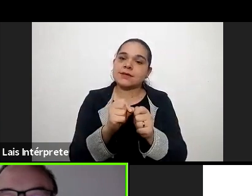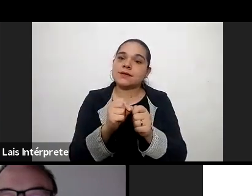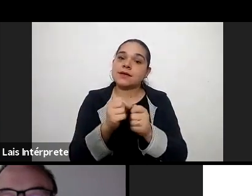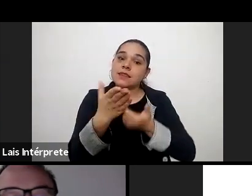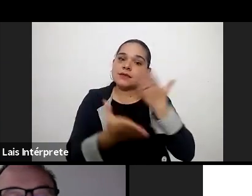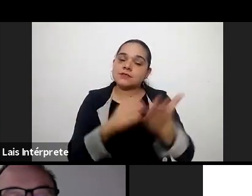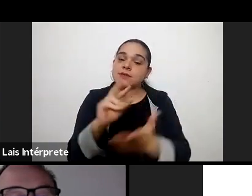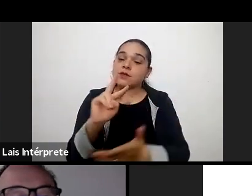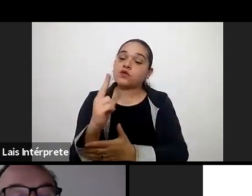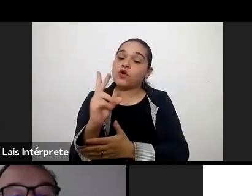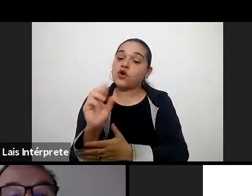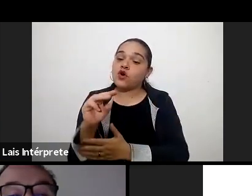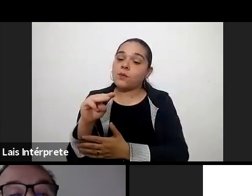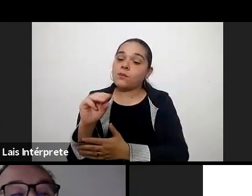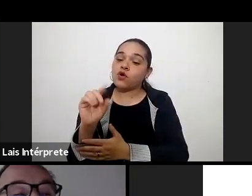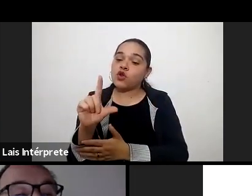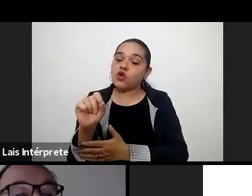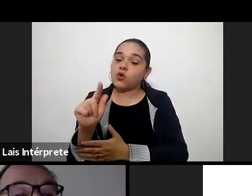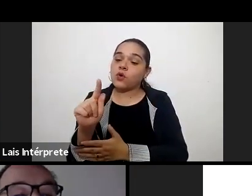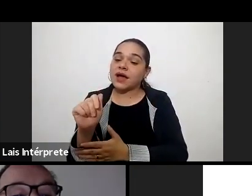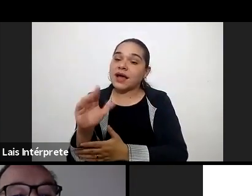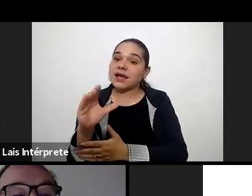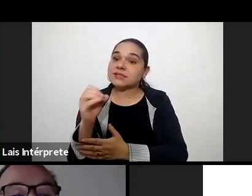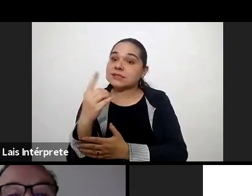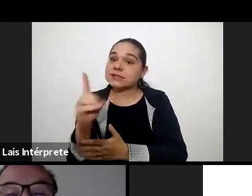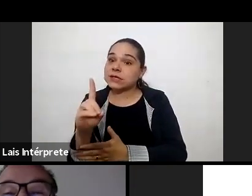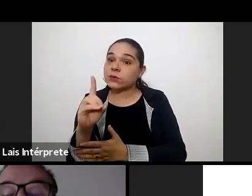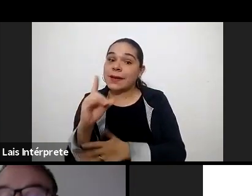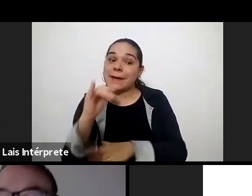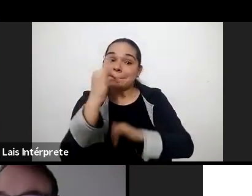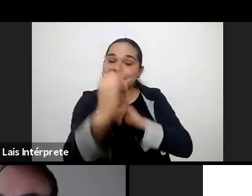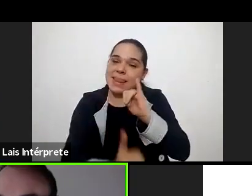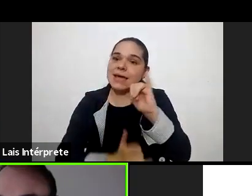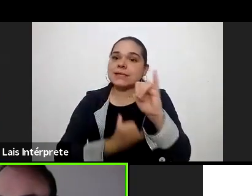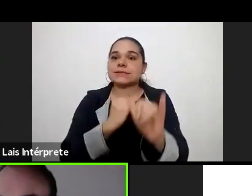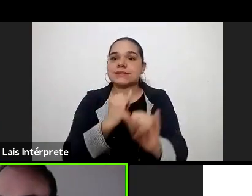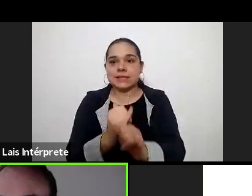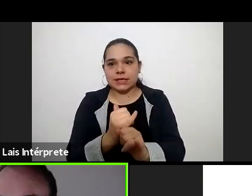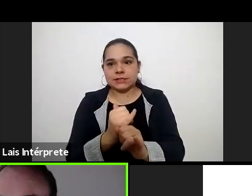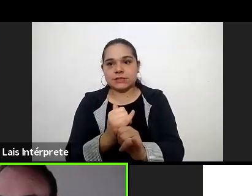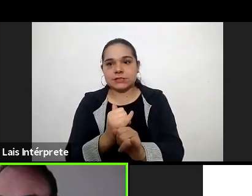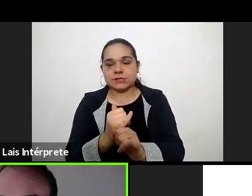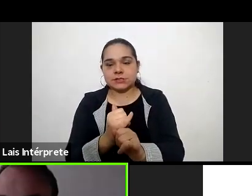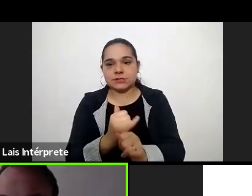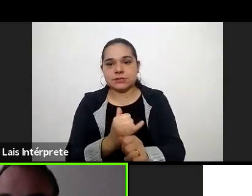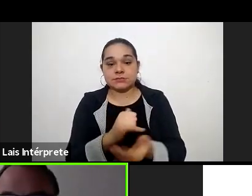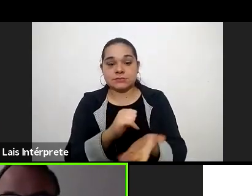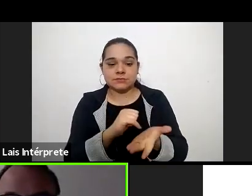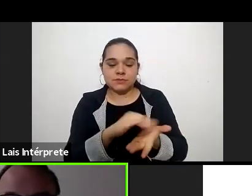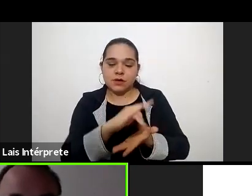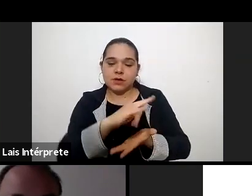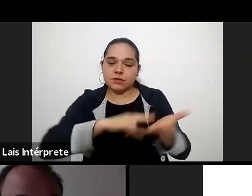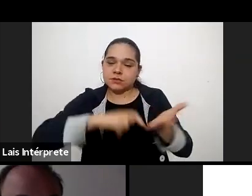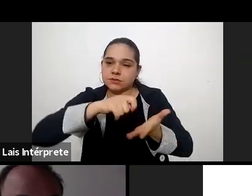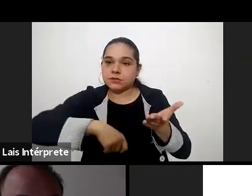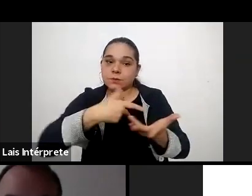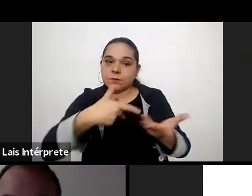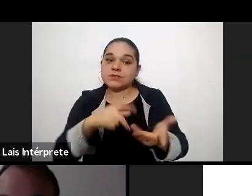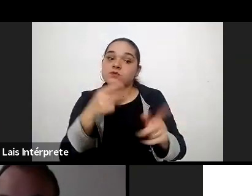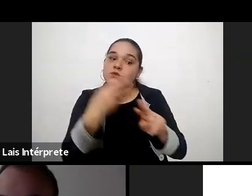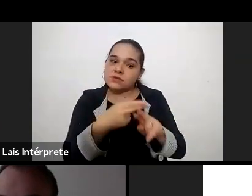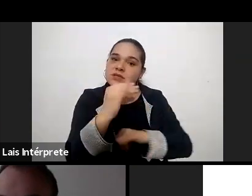que todos se envolvam e que a grazi cobre disso de todo mundo na semana a gente vai estar